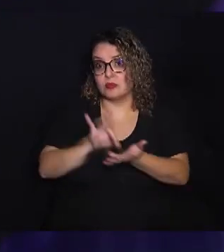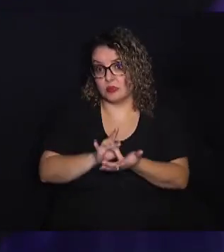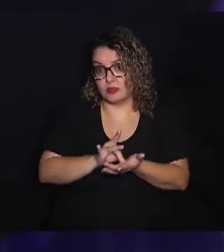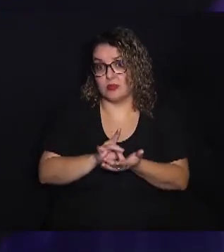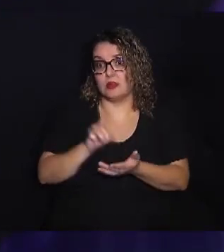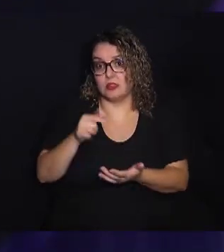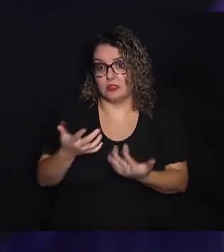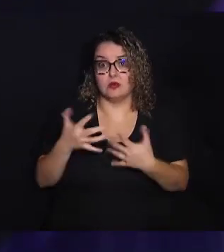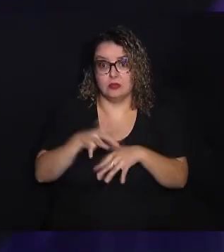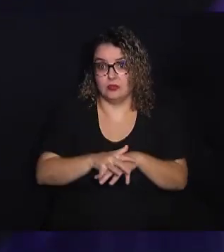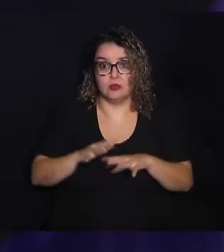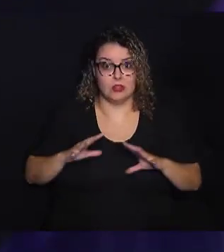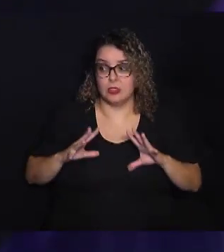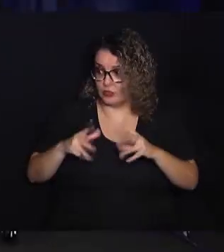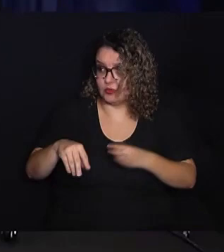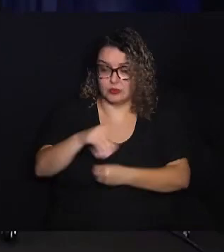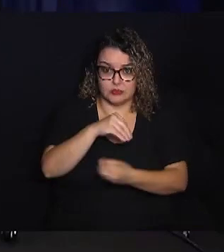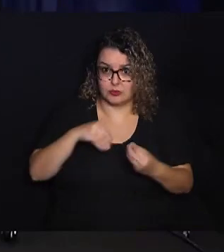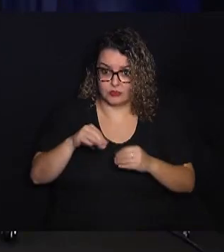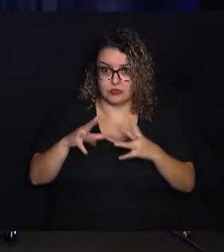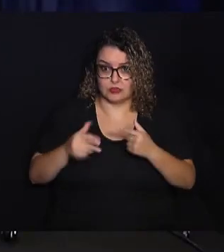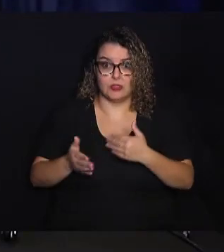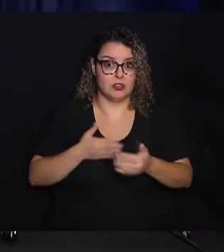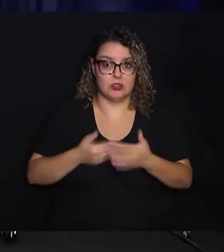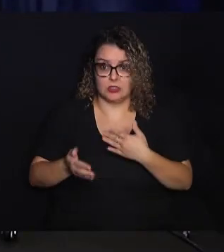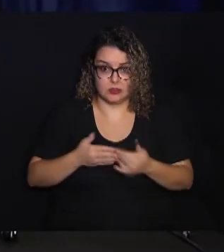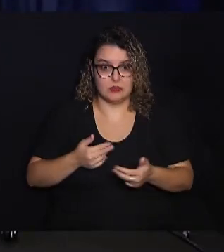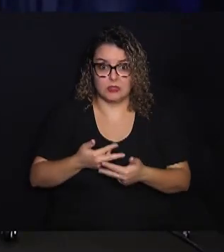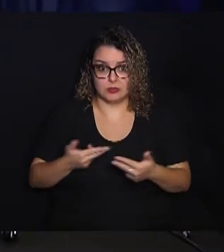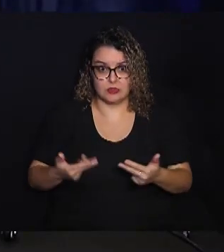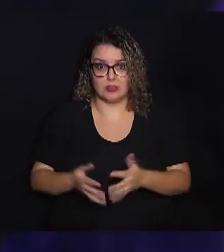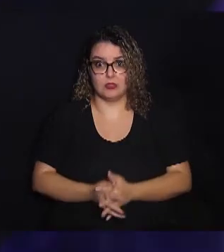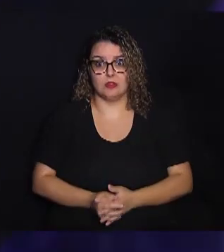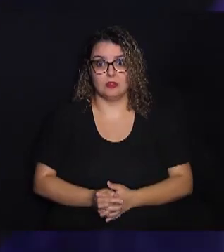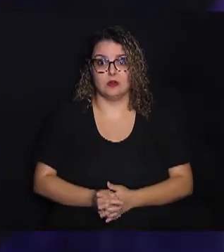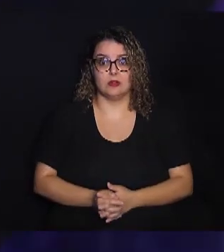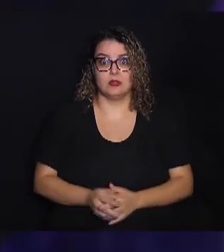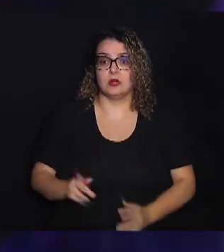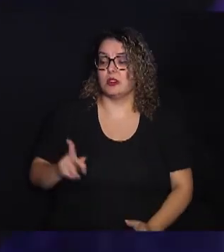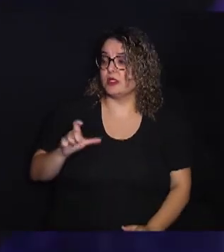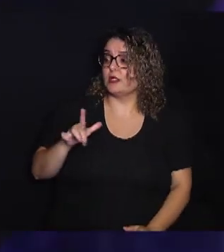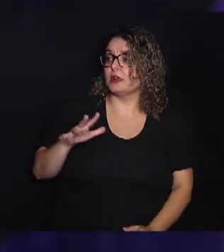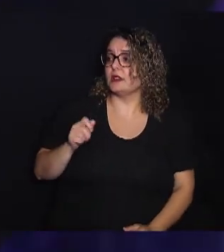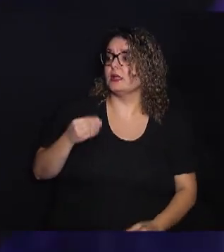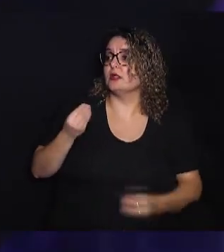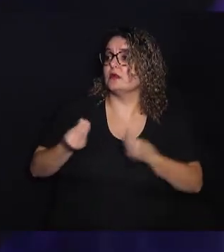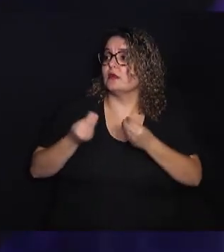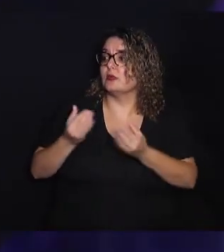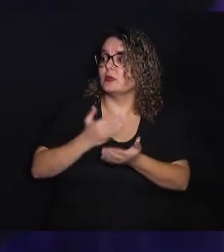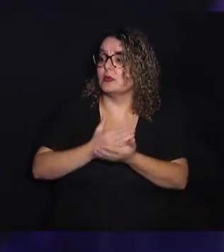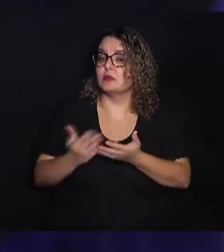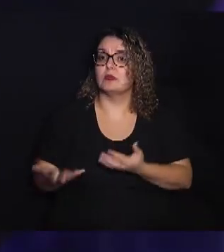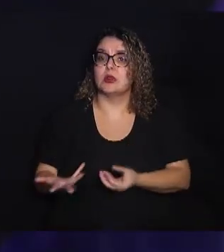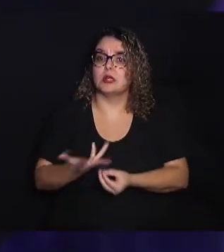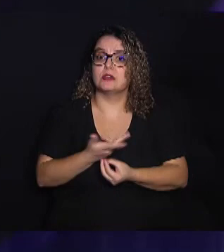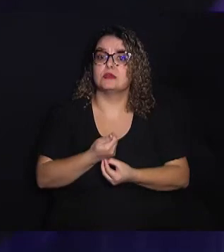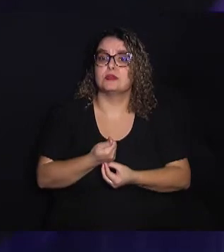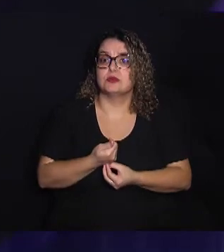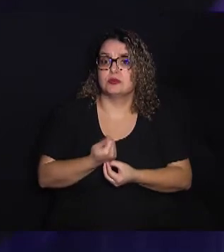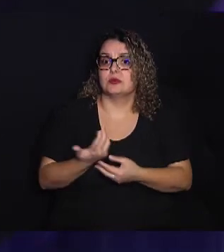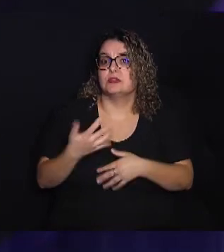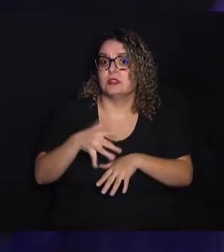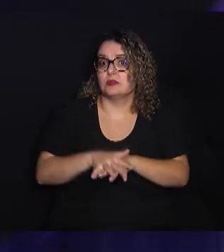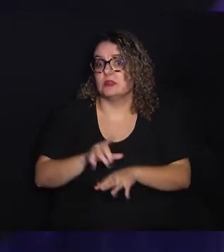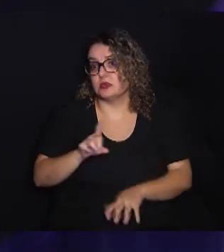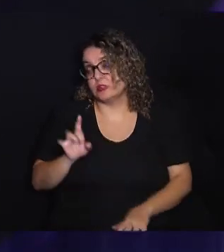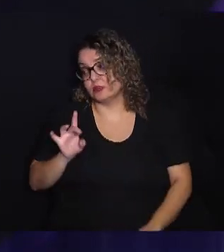é inserir todo mundo, né? Uhum. Independente de qualquer coisa, né? E Keila, como é que você começou a trabalhar com a arte através da inclusão, não